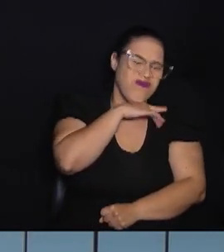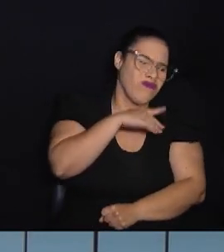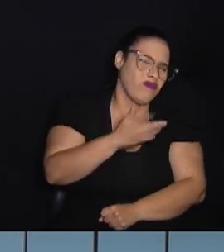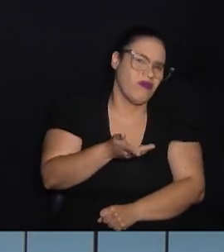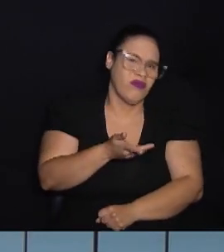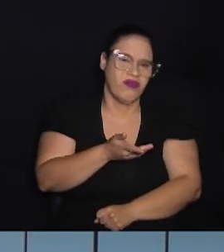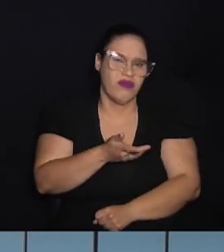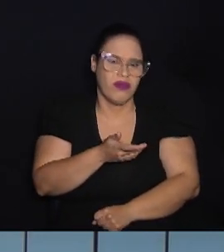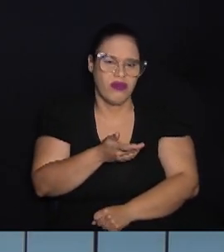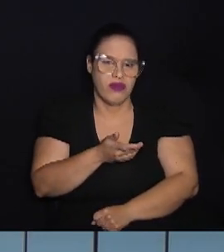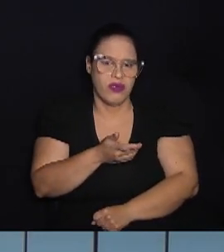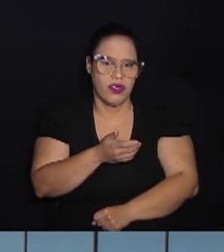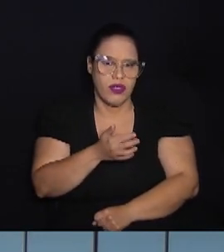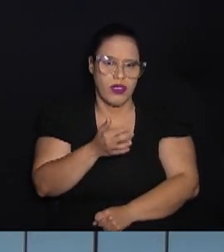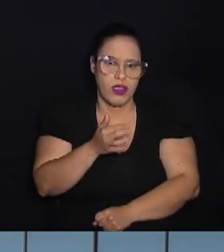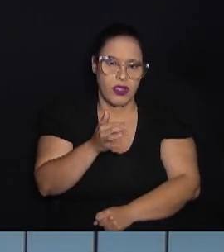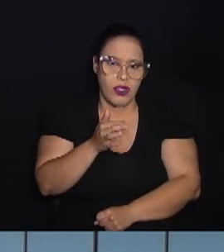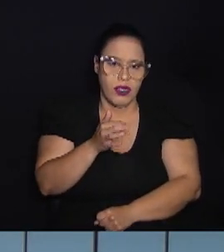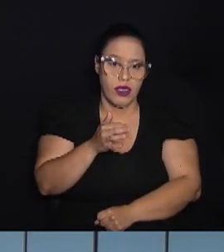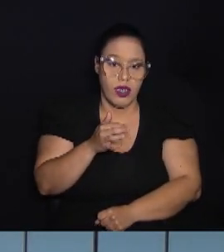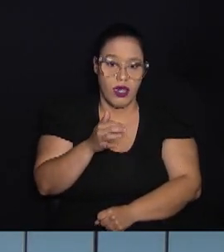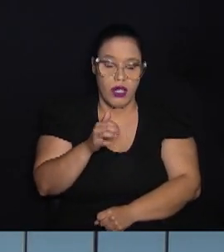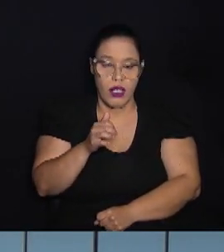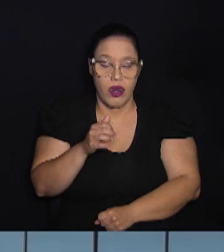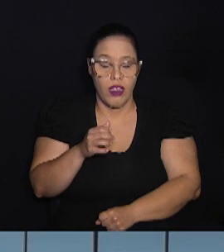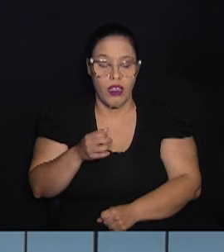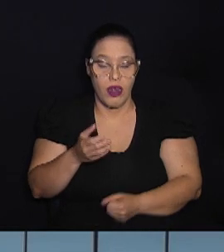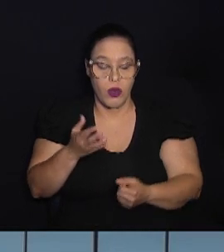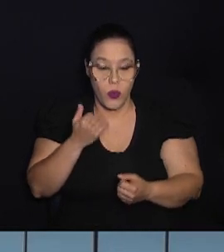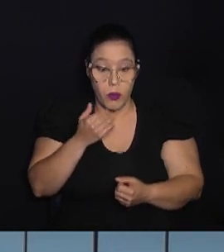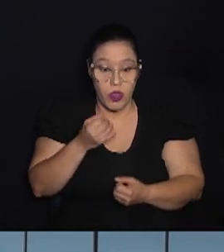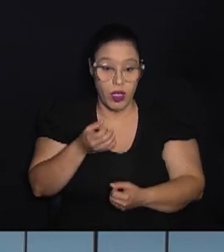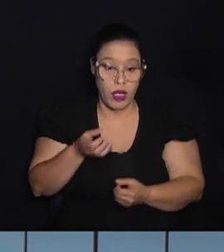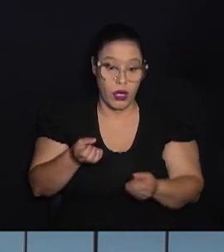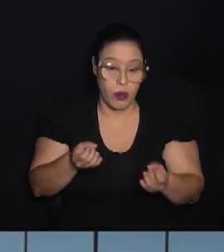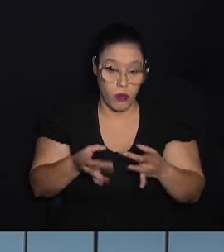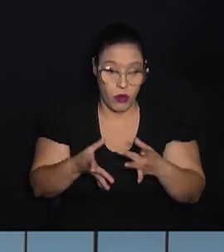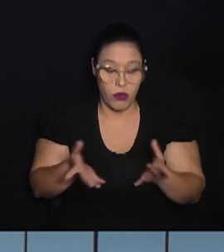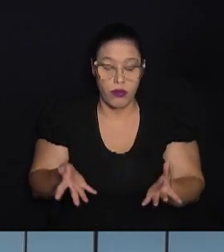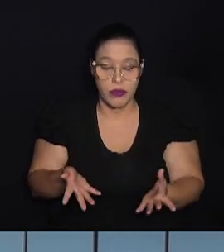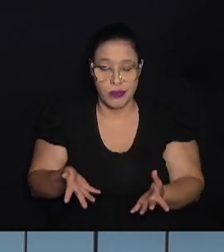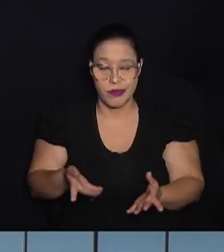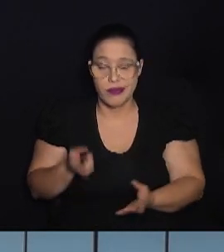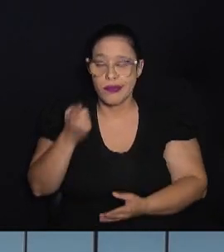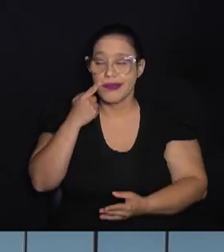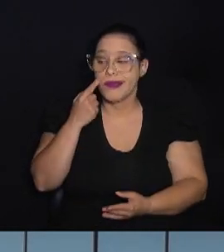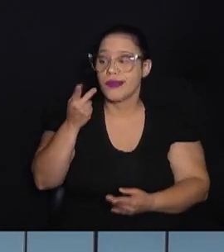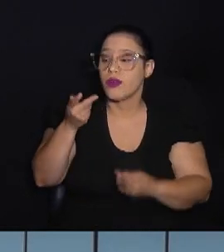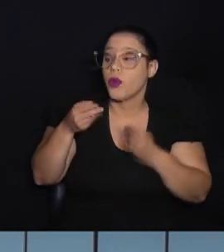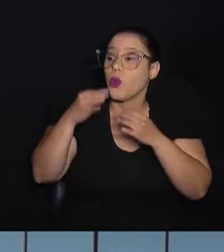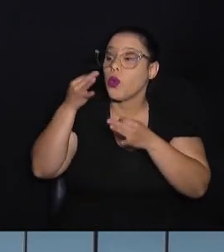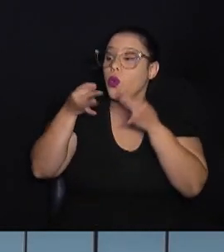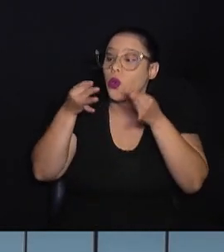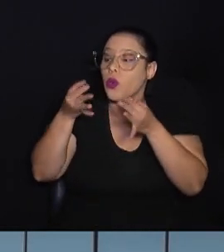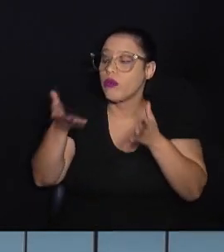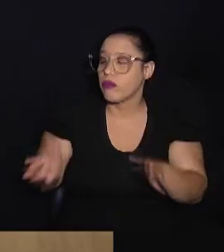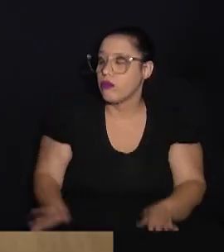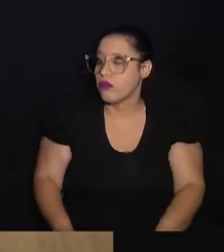está recorrendo aí às comidas já prontas, né? Então, gostaria de saber a sua visão, né, sobre isso.